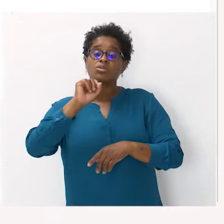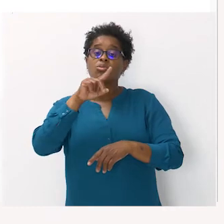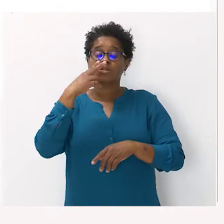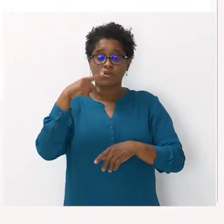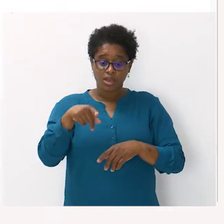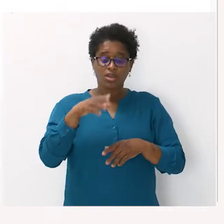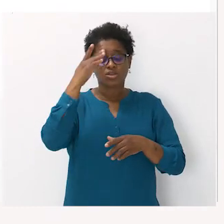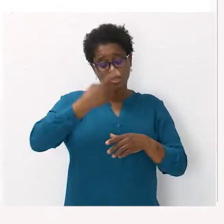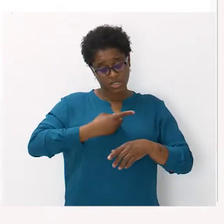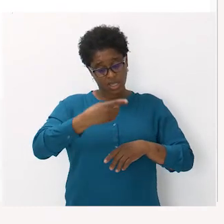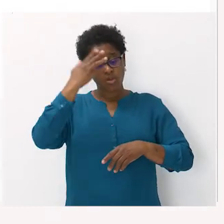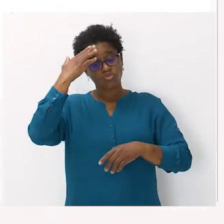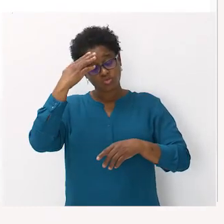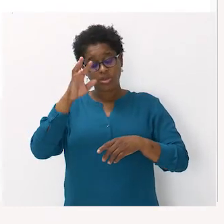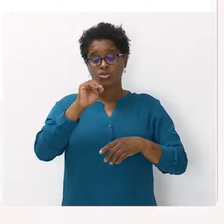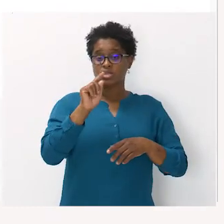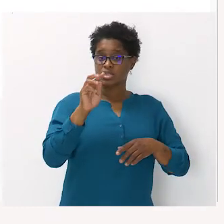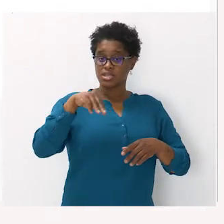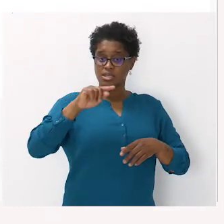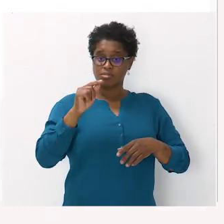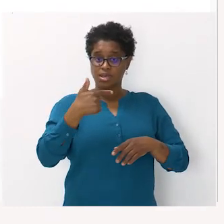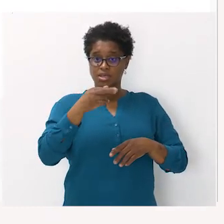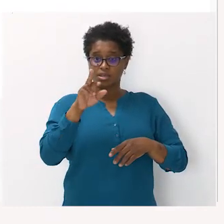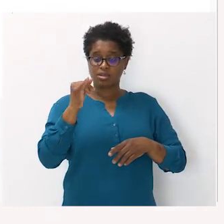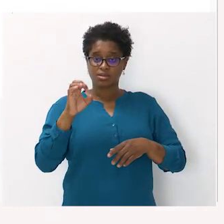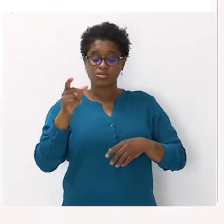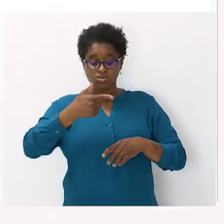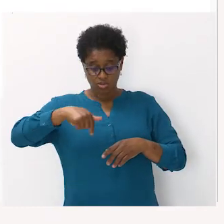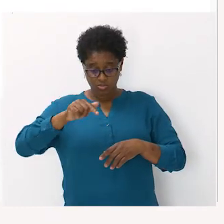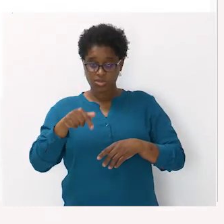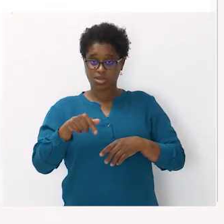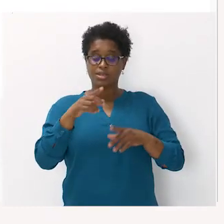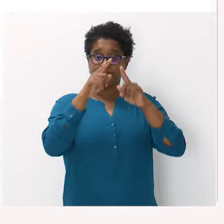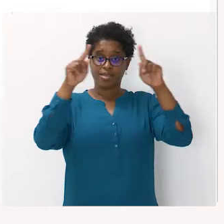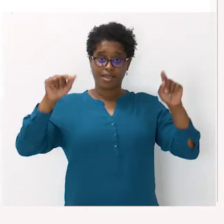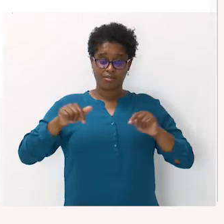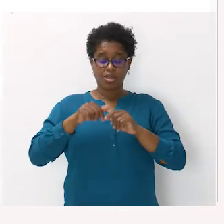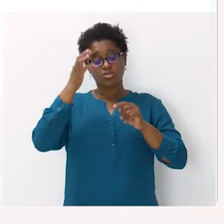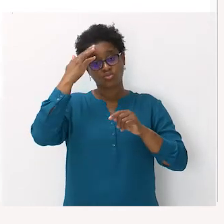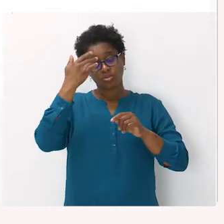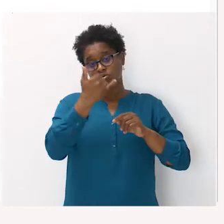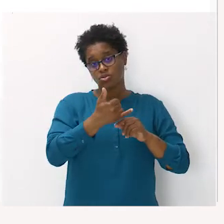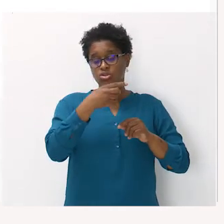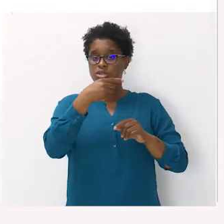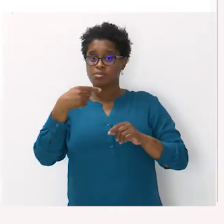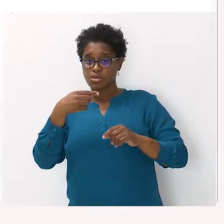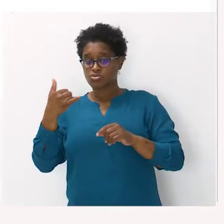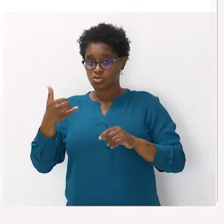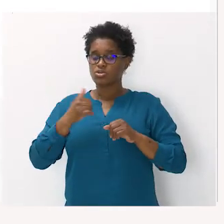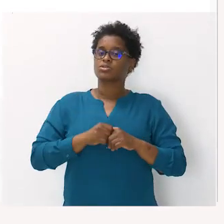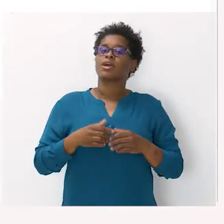serão os números simétricos que nós temos aqui na tabela, são os números 2 e